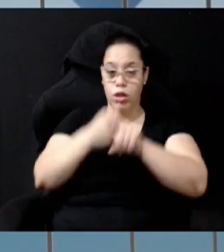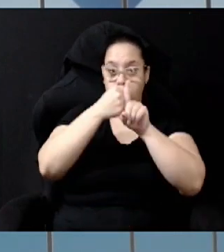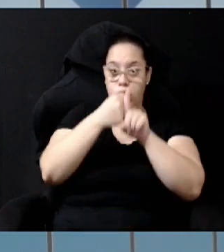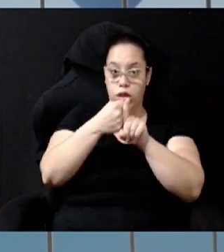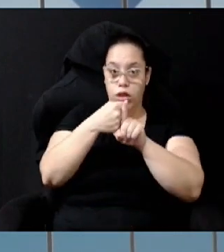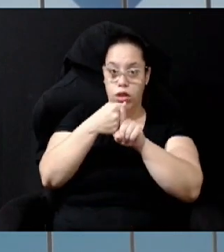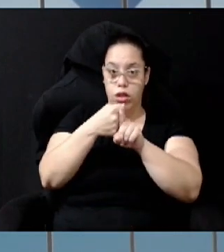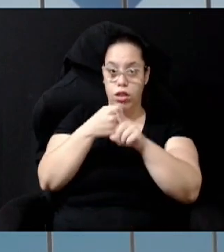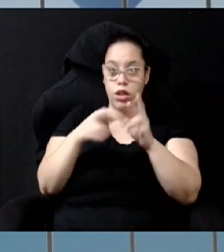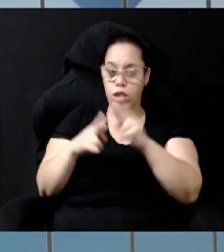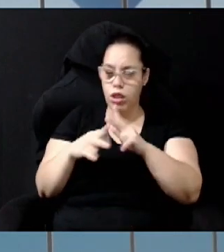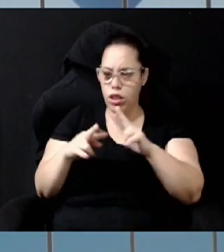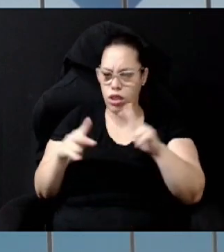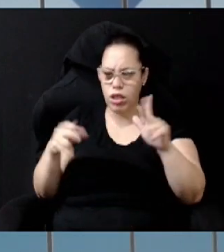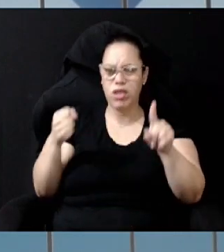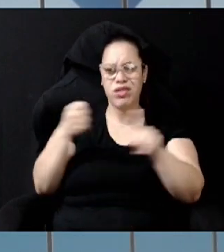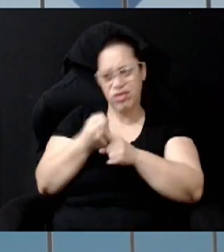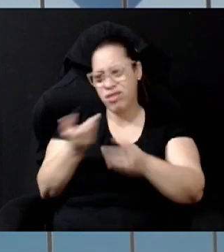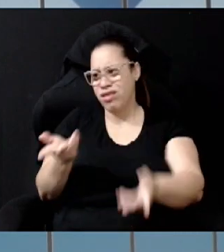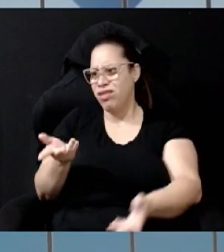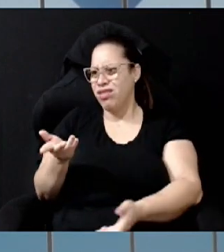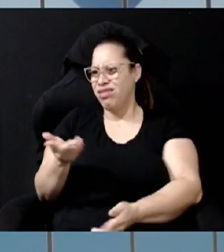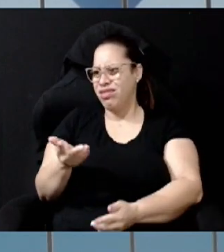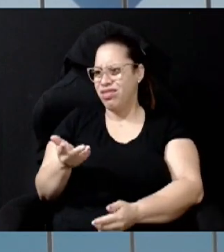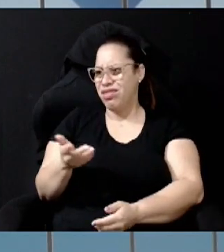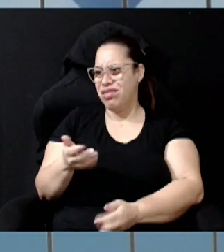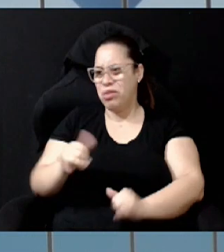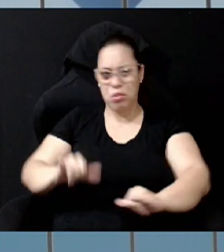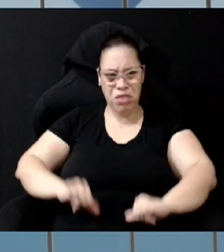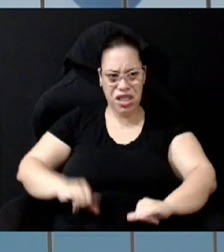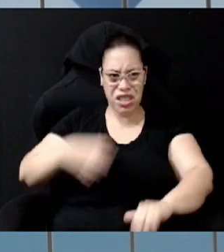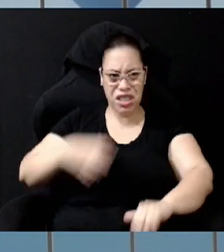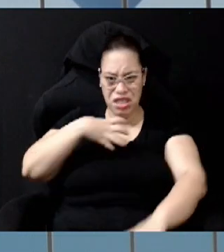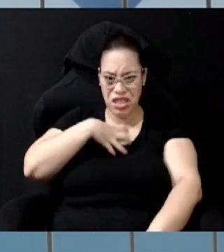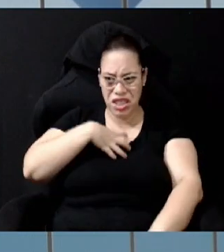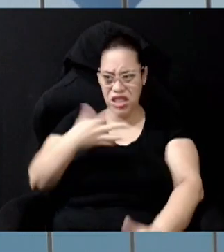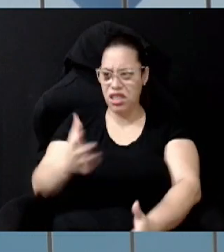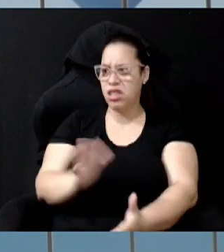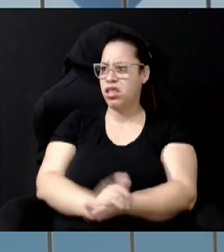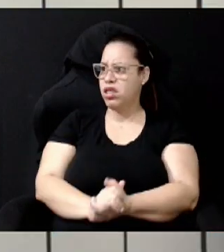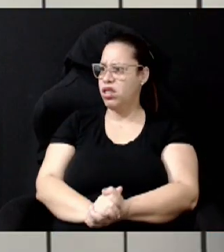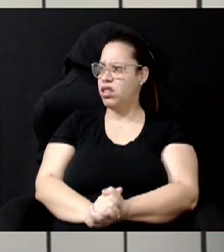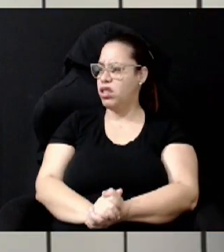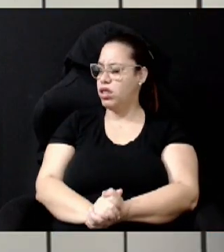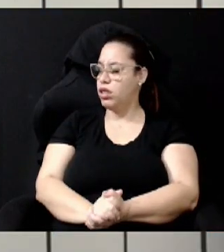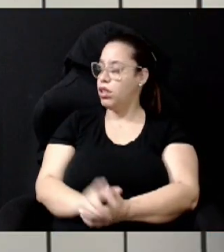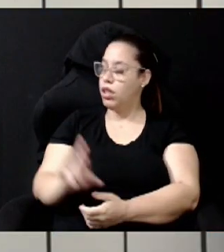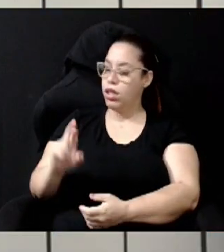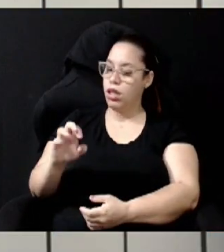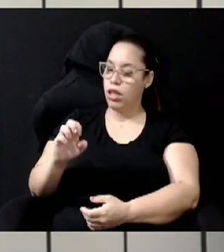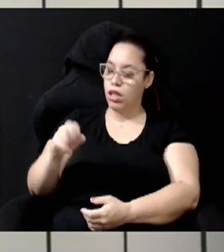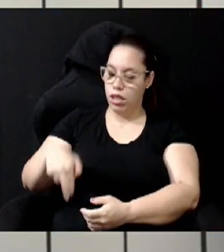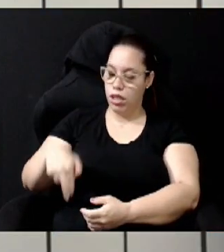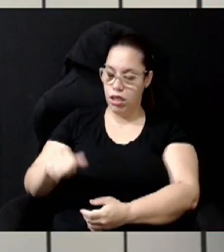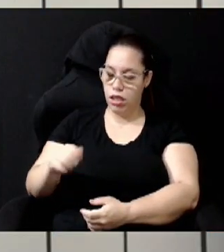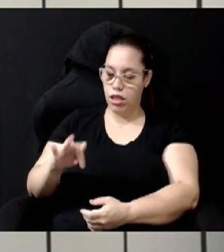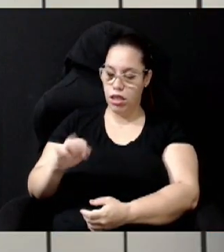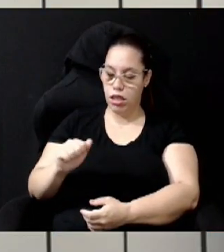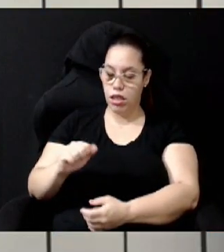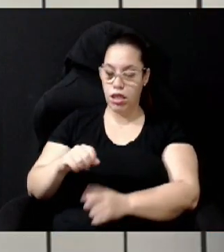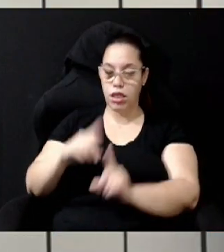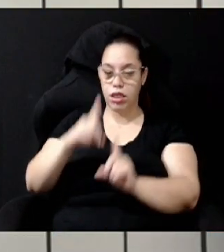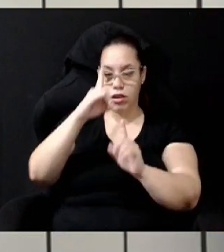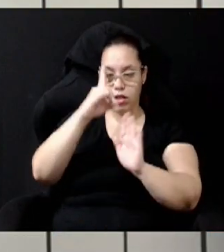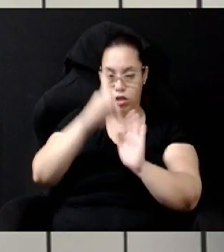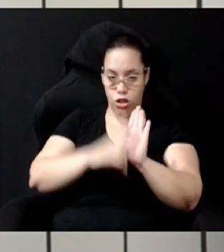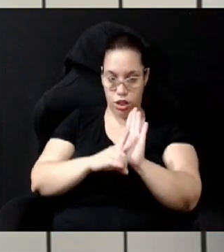mas é um impacto que todo mundo vai sofrer, todo mundo vai enfrentar. Renata, você é formada em Direito, advogada, mas